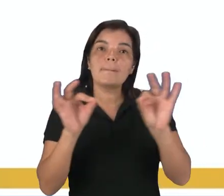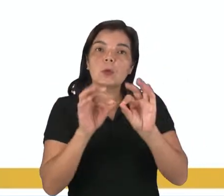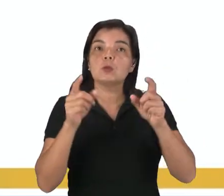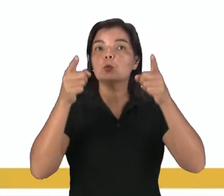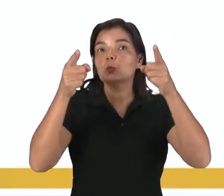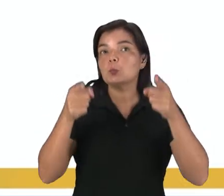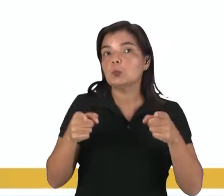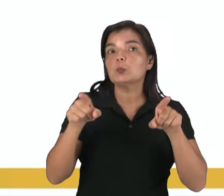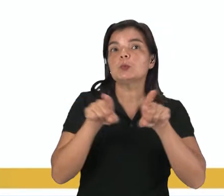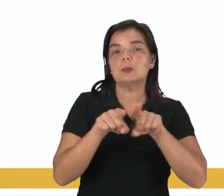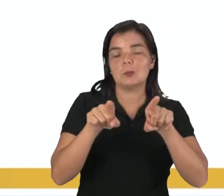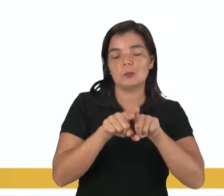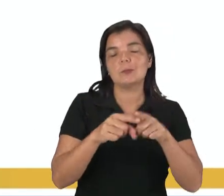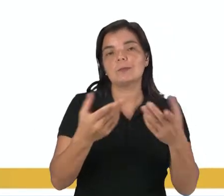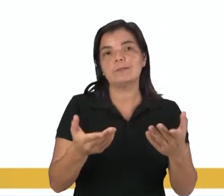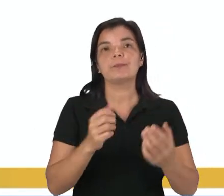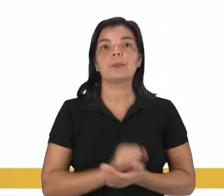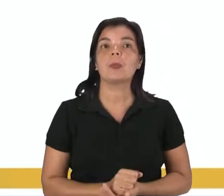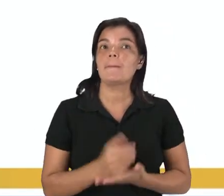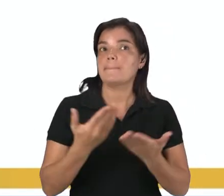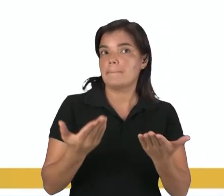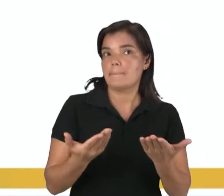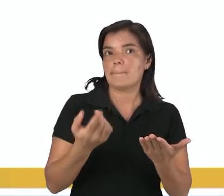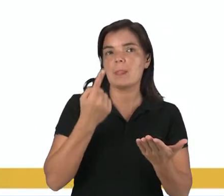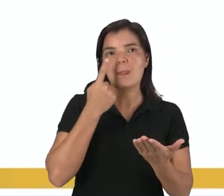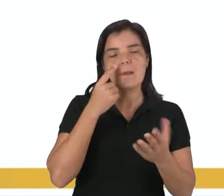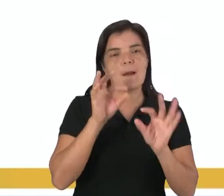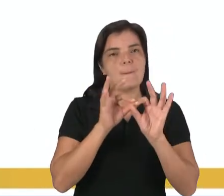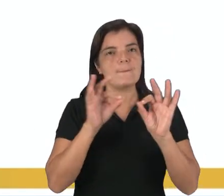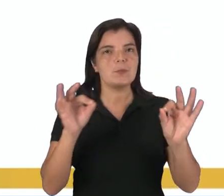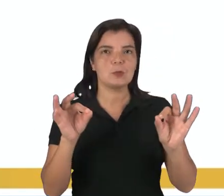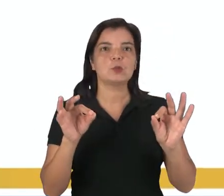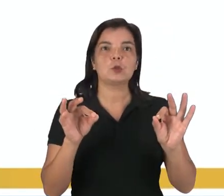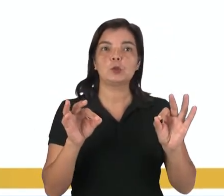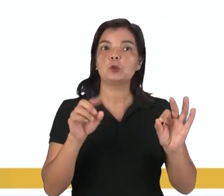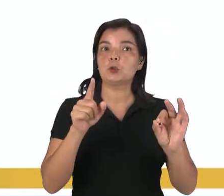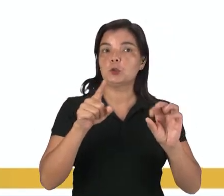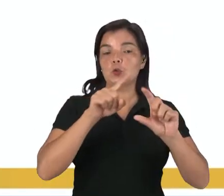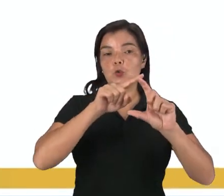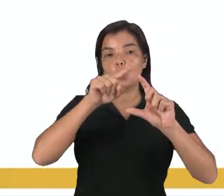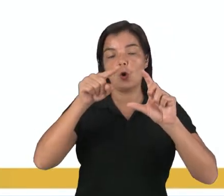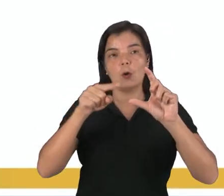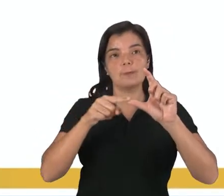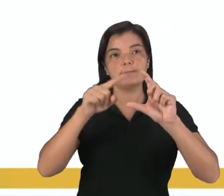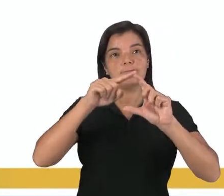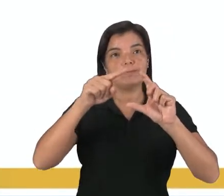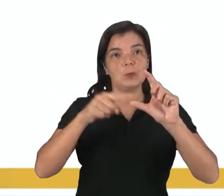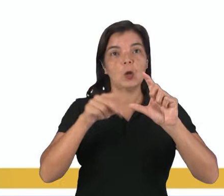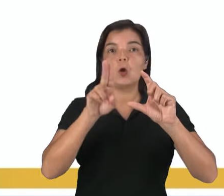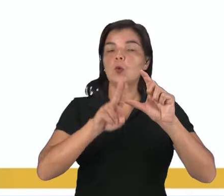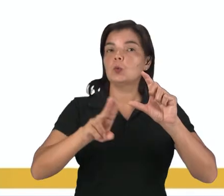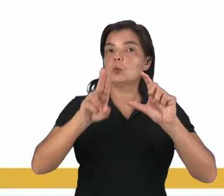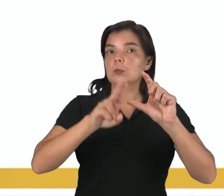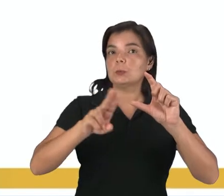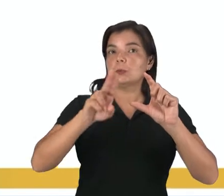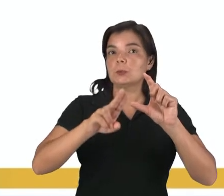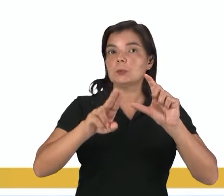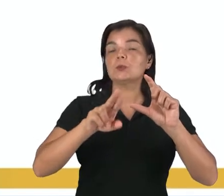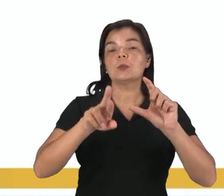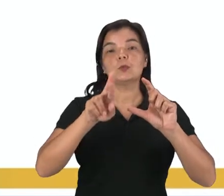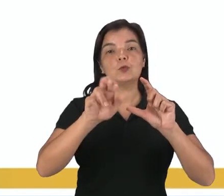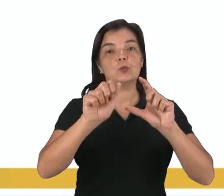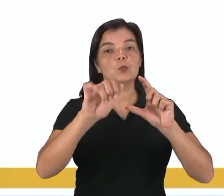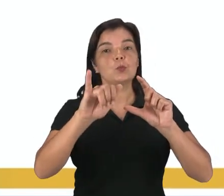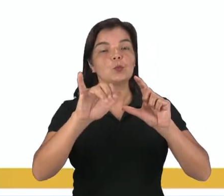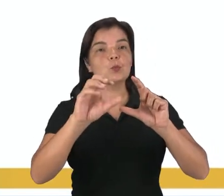definir a medida dos lados desse tipo de região então para determinar a medida do cumprimento de uma região circular nós